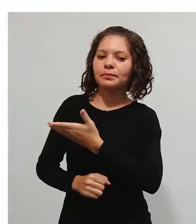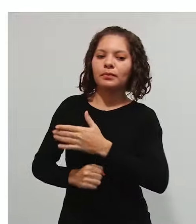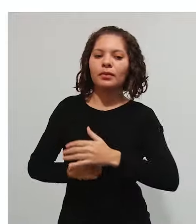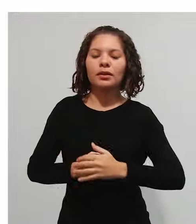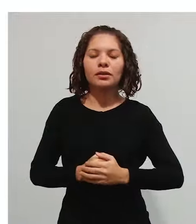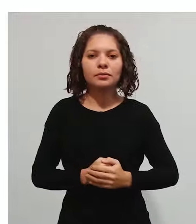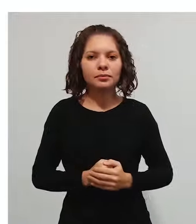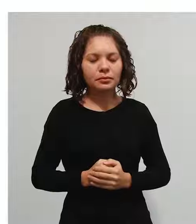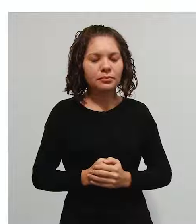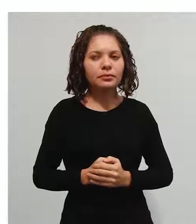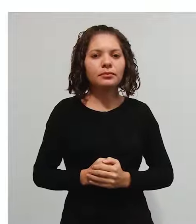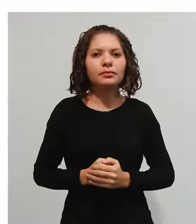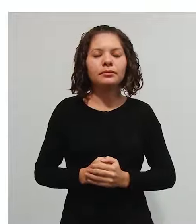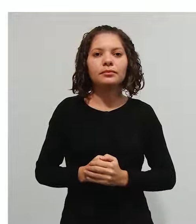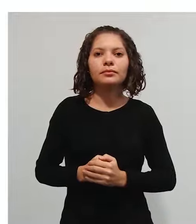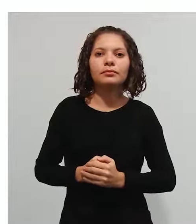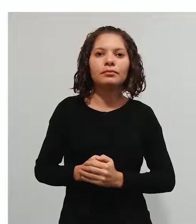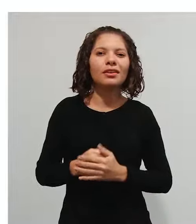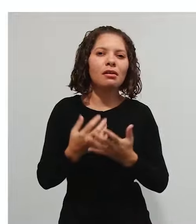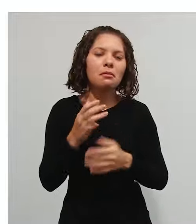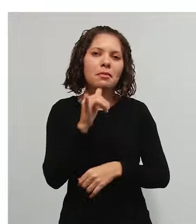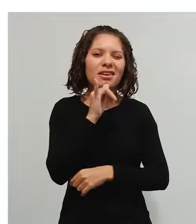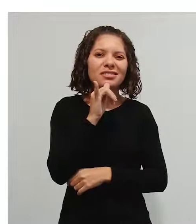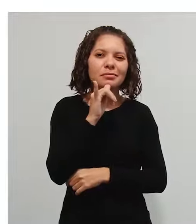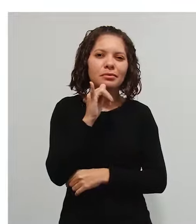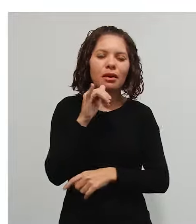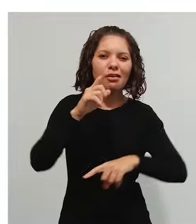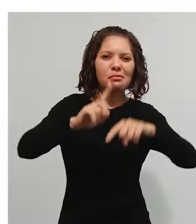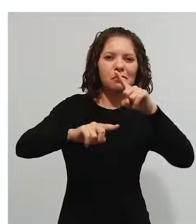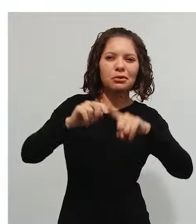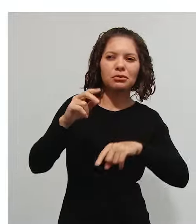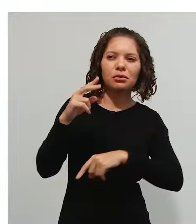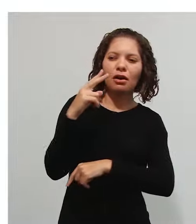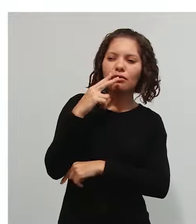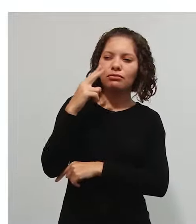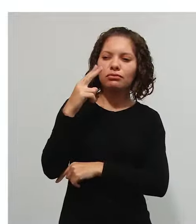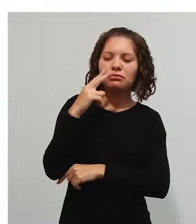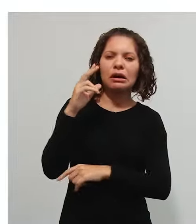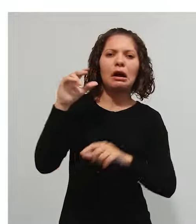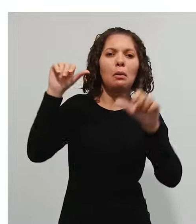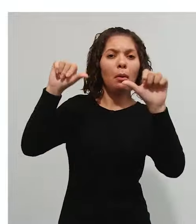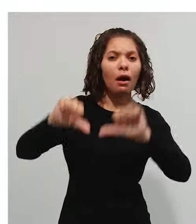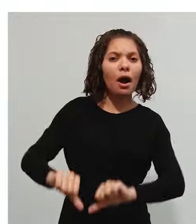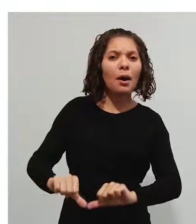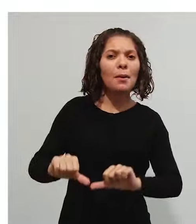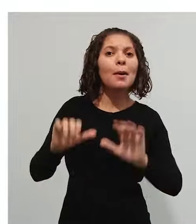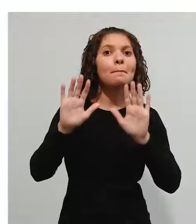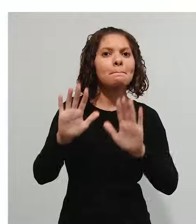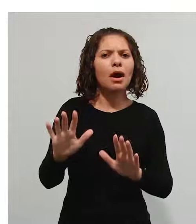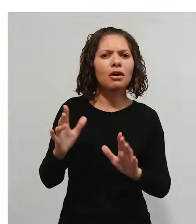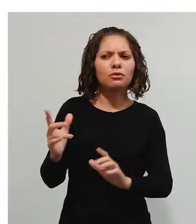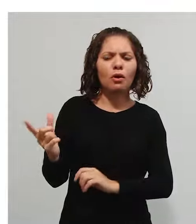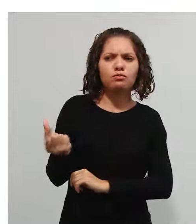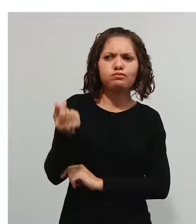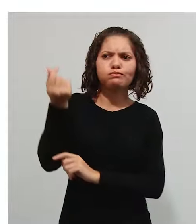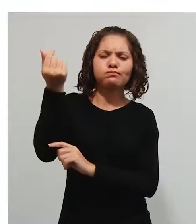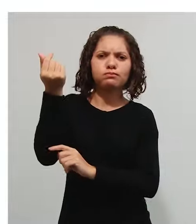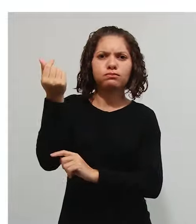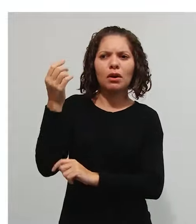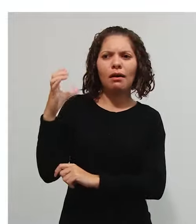já devem ter percebido por exemplo que um produto que faz mal como cigarro ele é caro porque o IPI por exemplo é